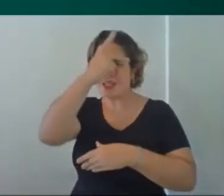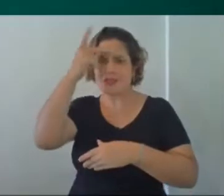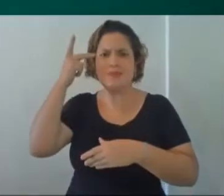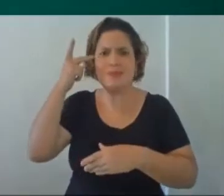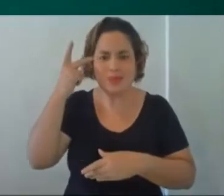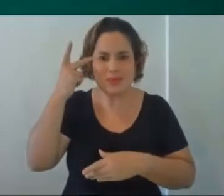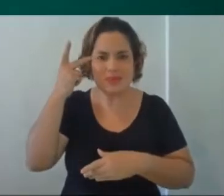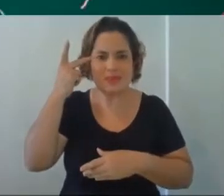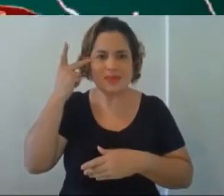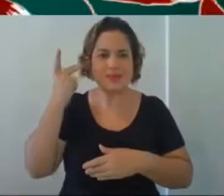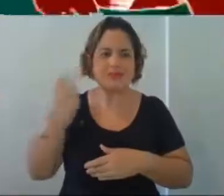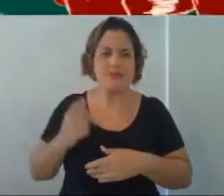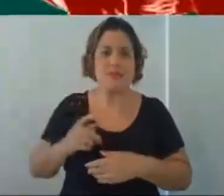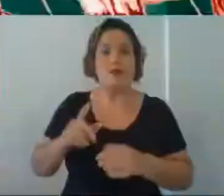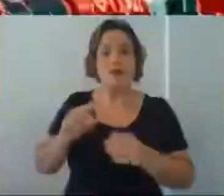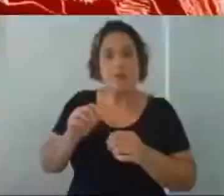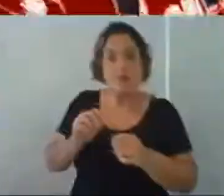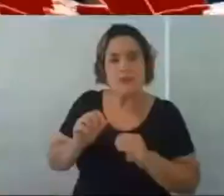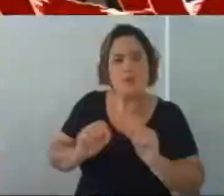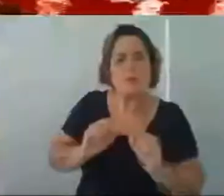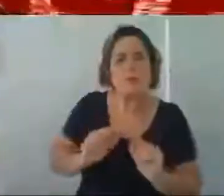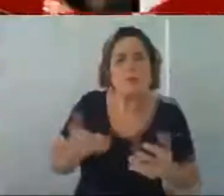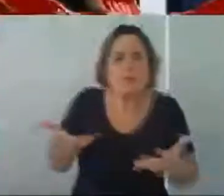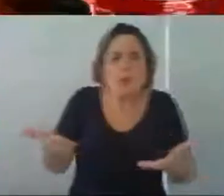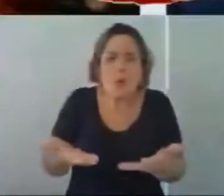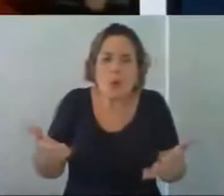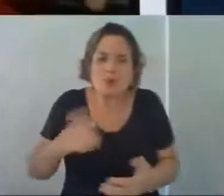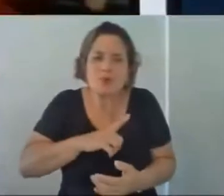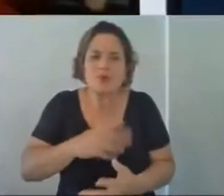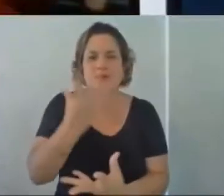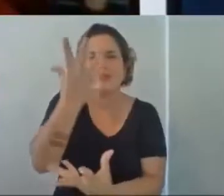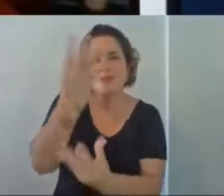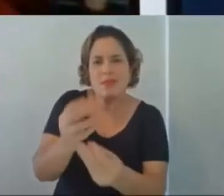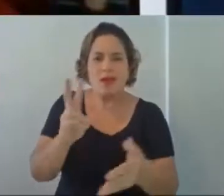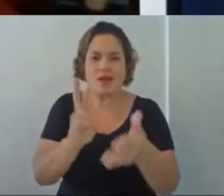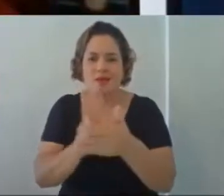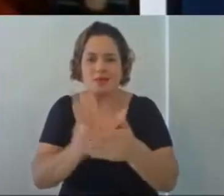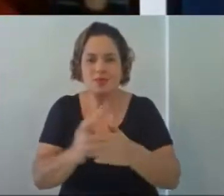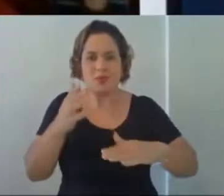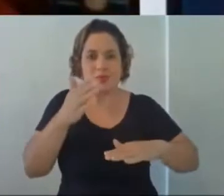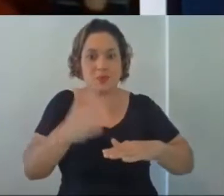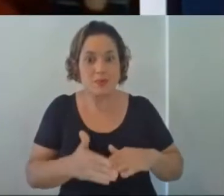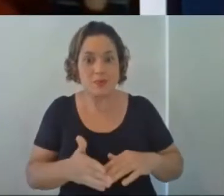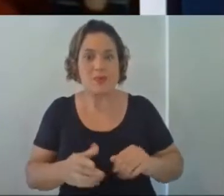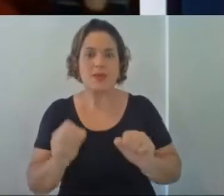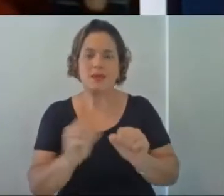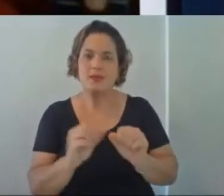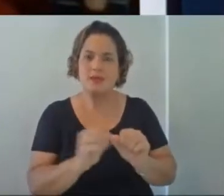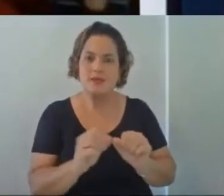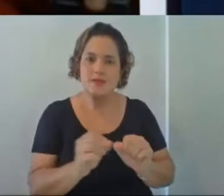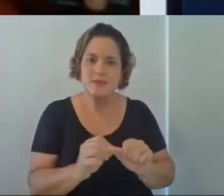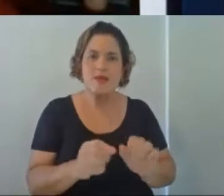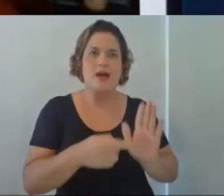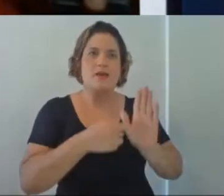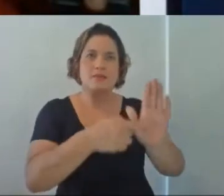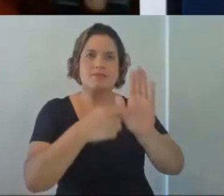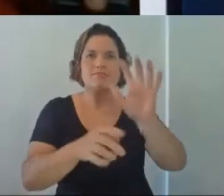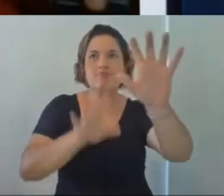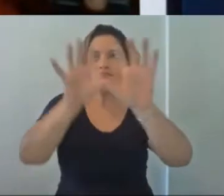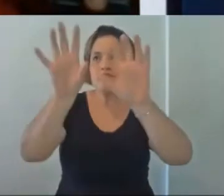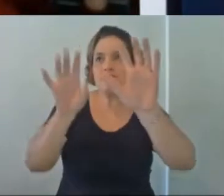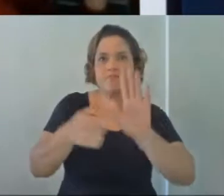vida dessas pessoas. Então, o que nós temos hoje na arte indígena contemporânea, que fazem parte da